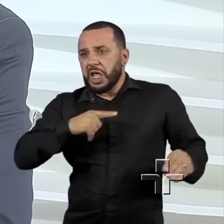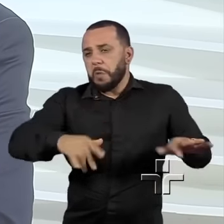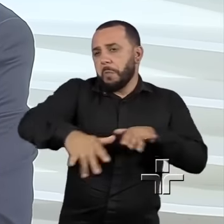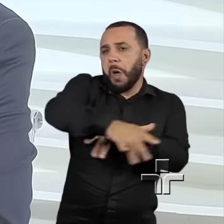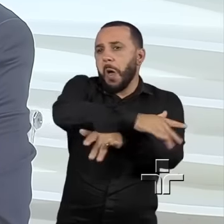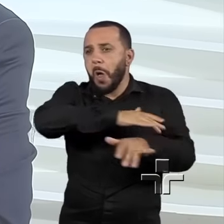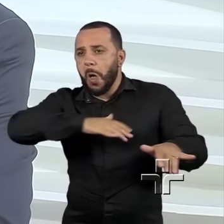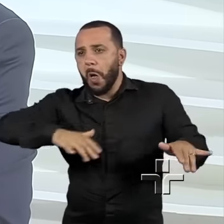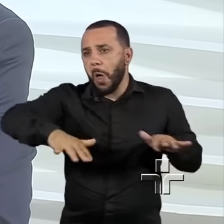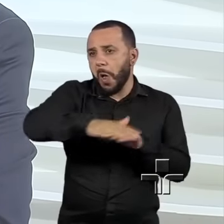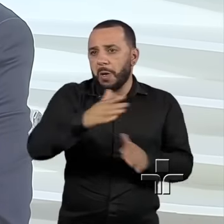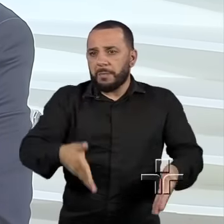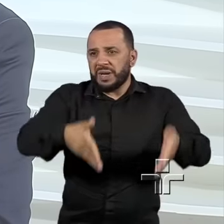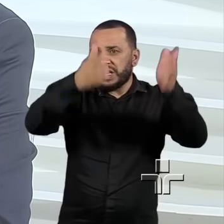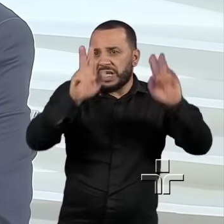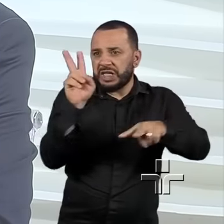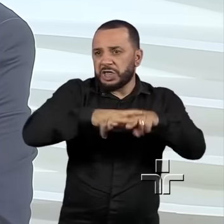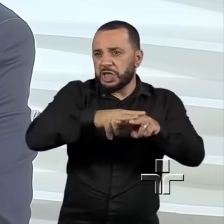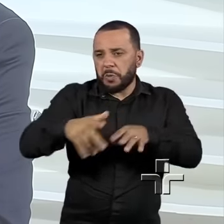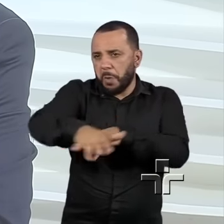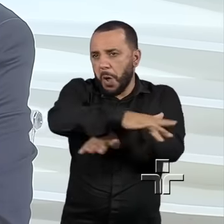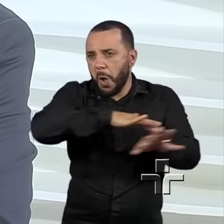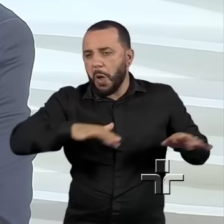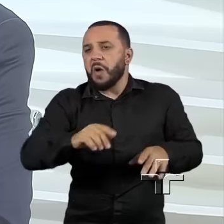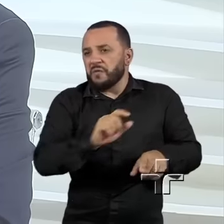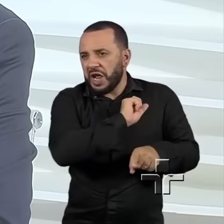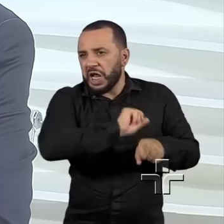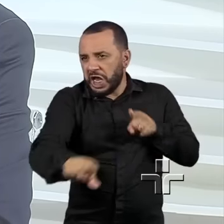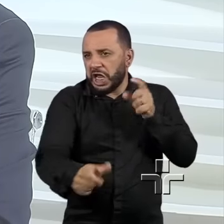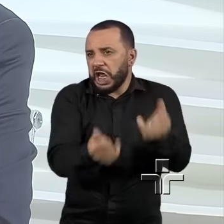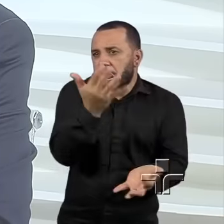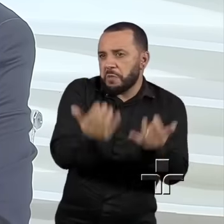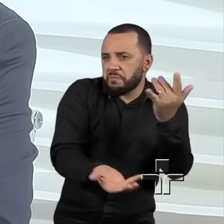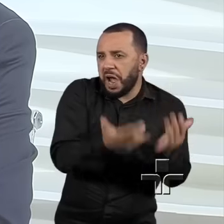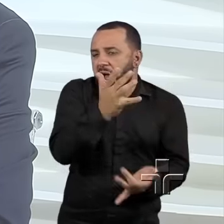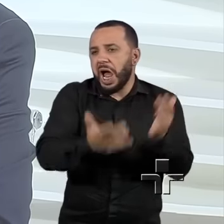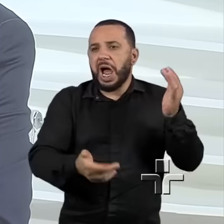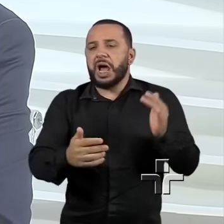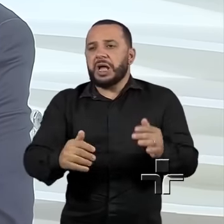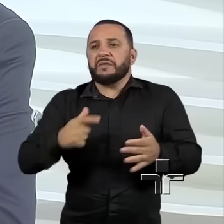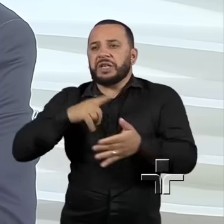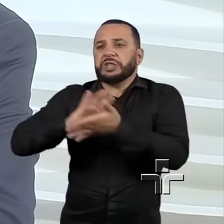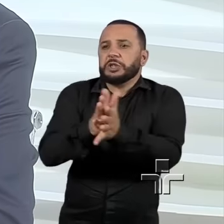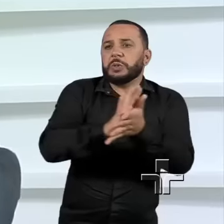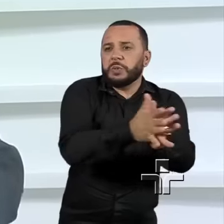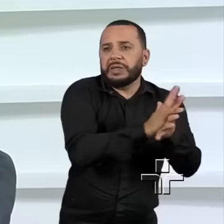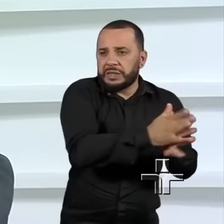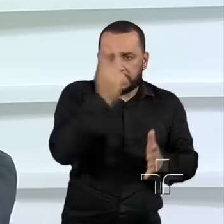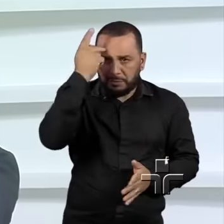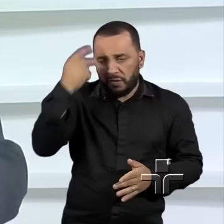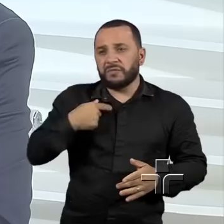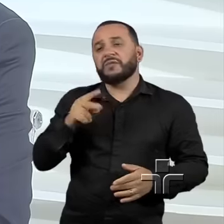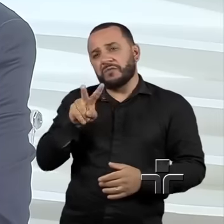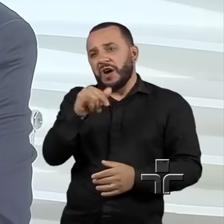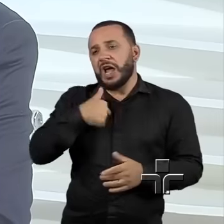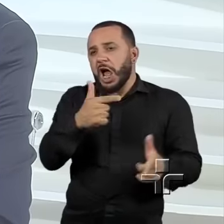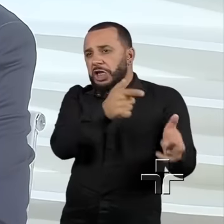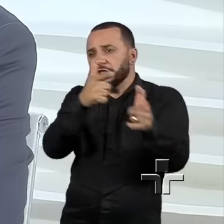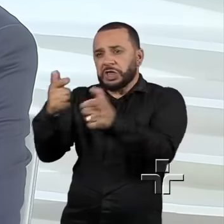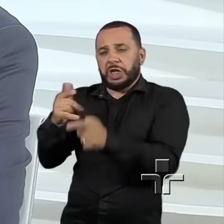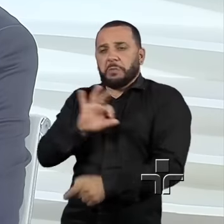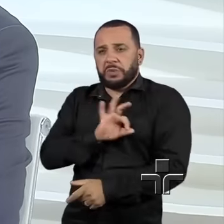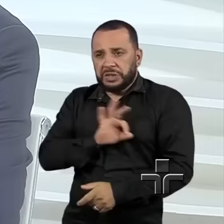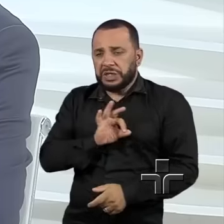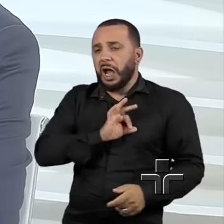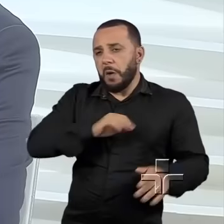Eh vamos ter Ah vão queimar a a delegacias de polícia vão atirar em policiais vão provocar uma